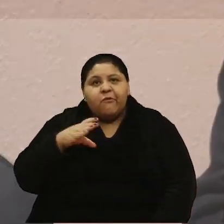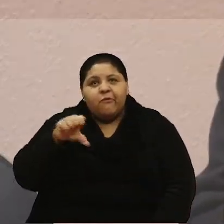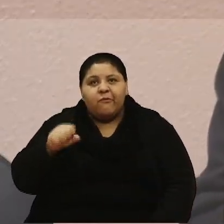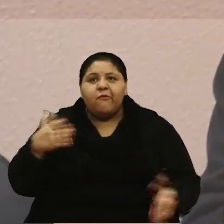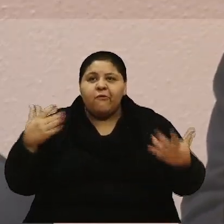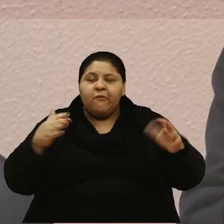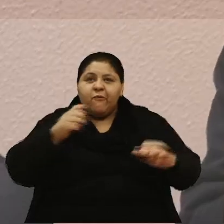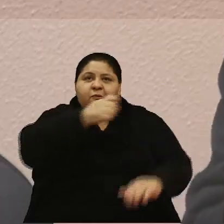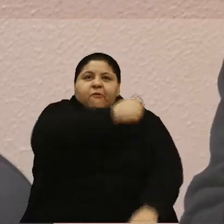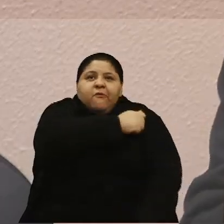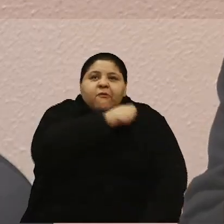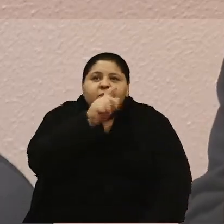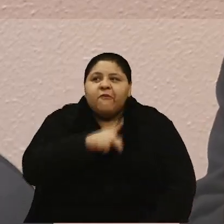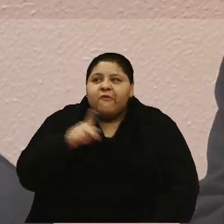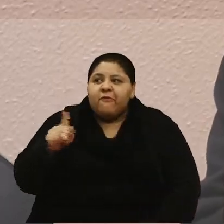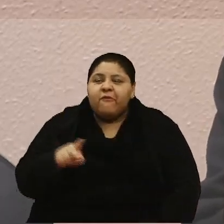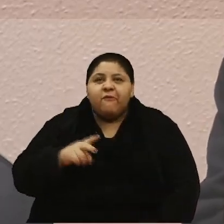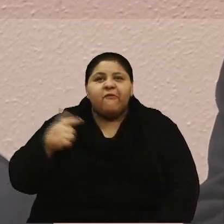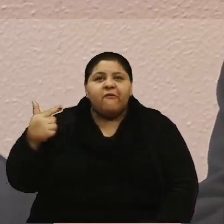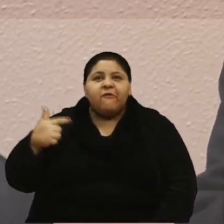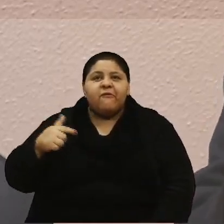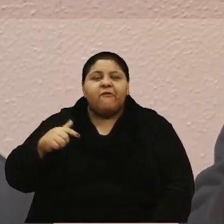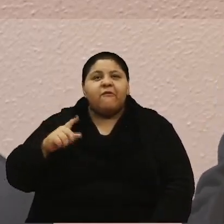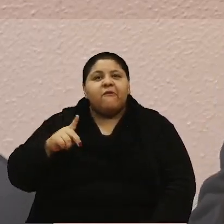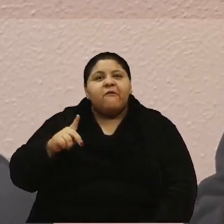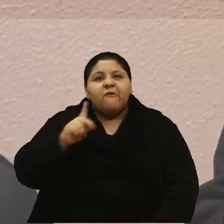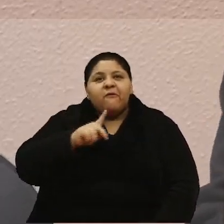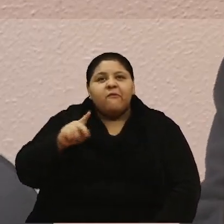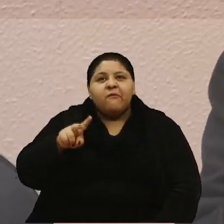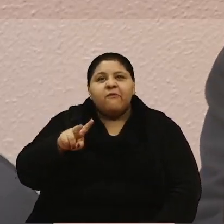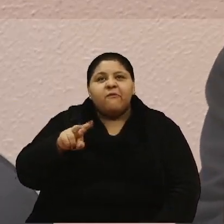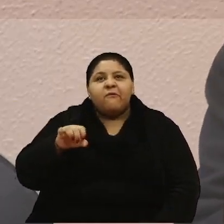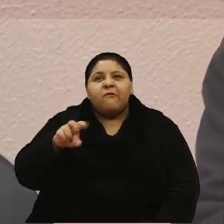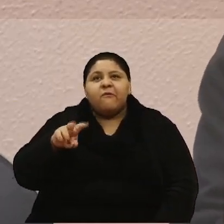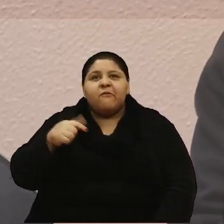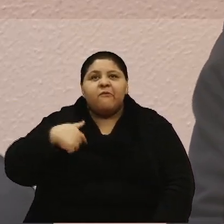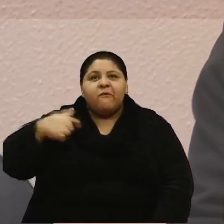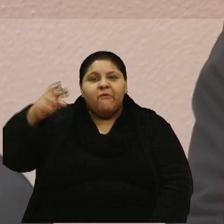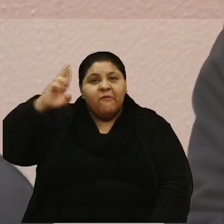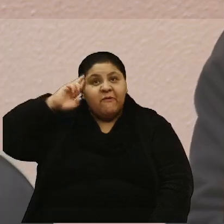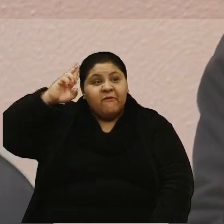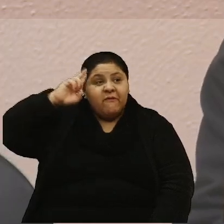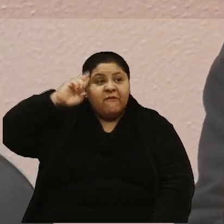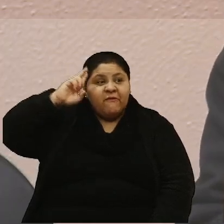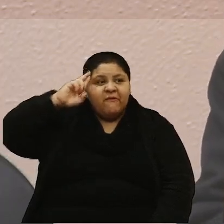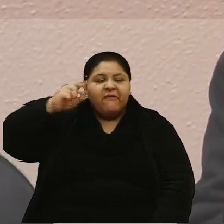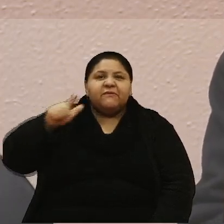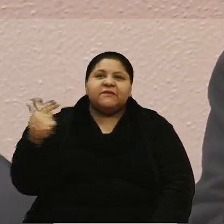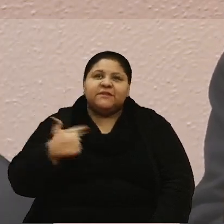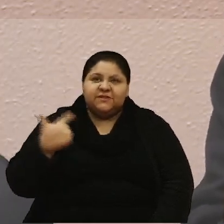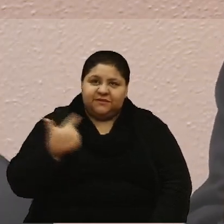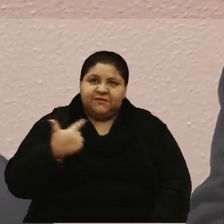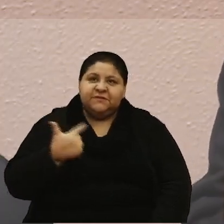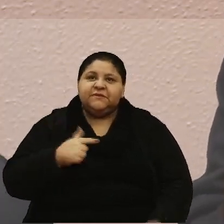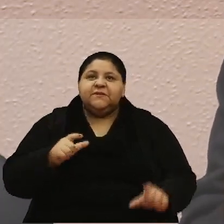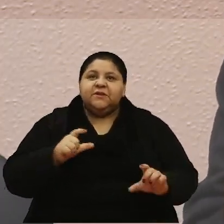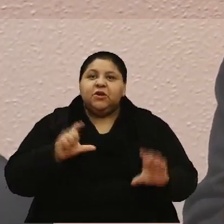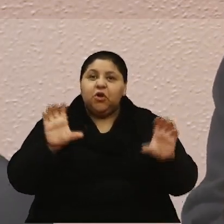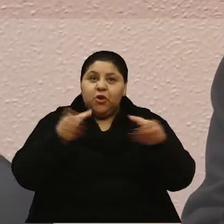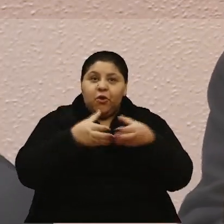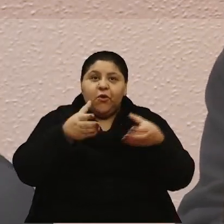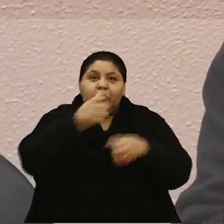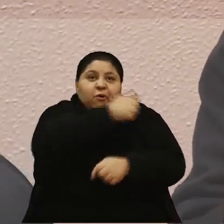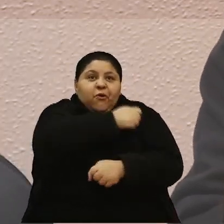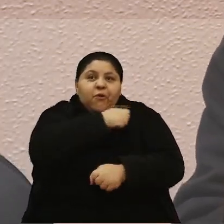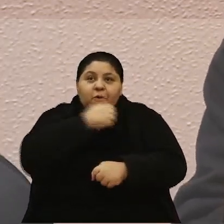estudantes, os professores. A vice, a Prof. Vivi, foi a minha vice-diretora na Escola Província de Mendoza, quando eu era do Grêmio Estudantil, me acompanhou em toda